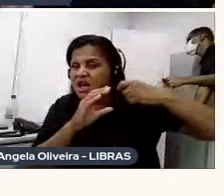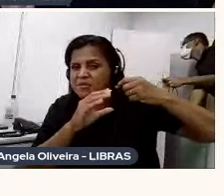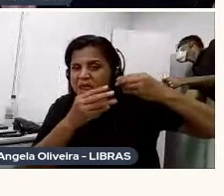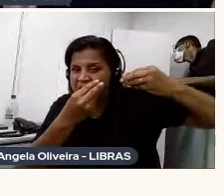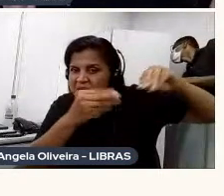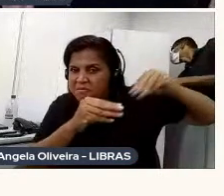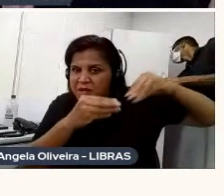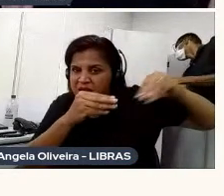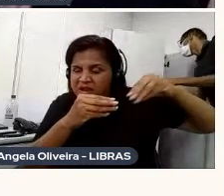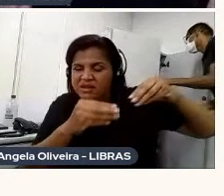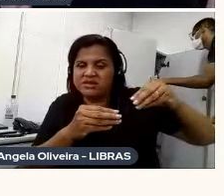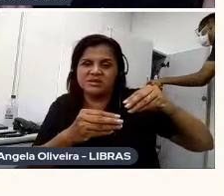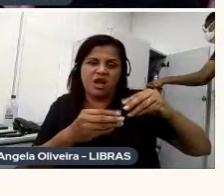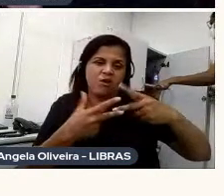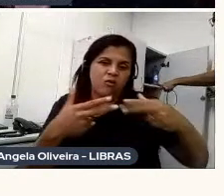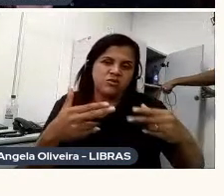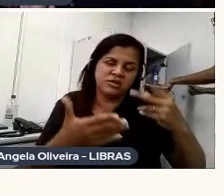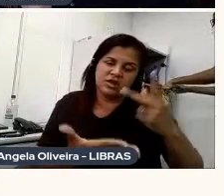é,